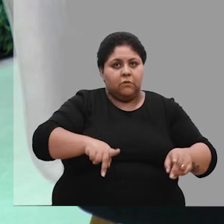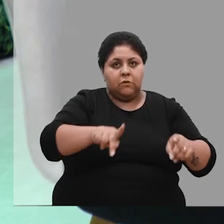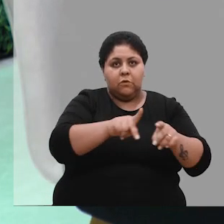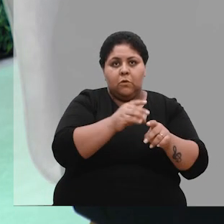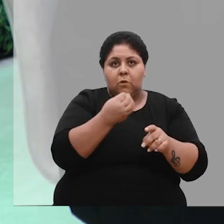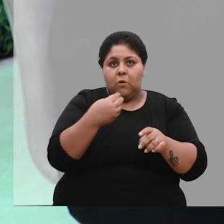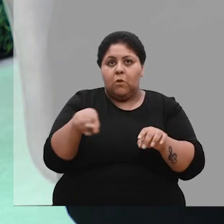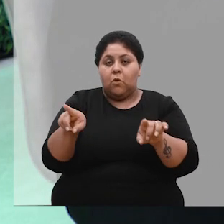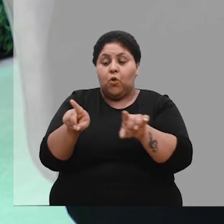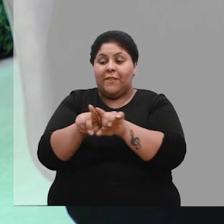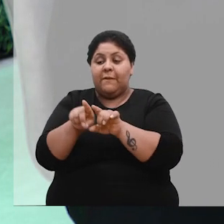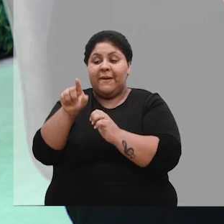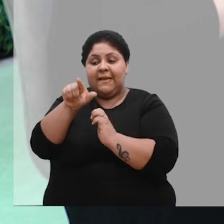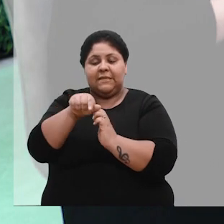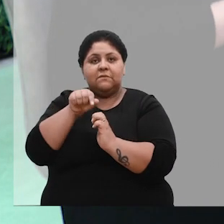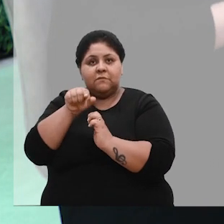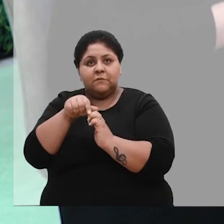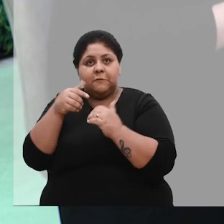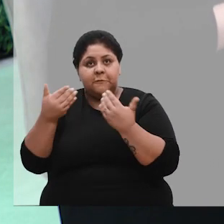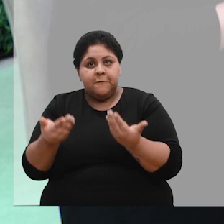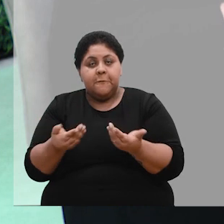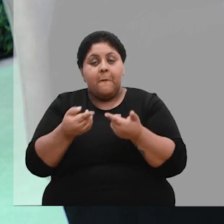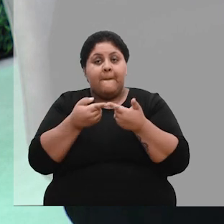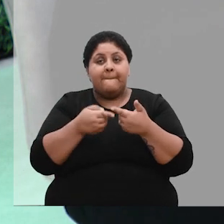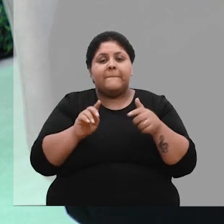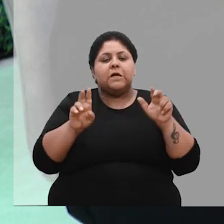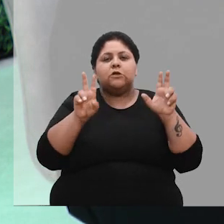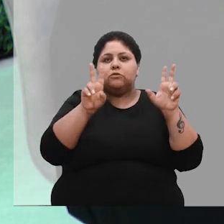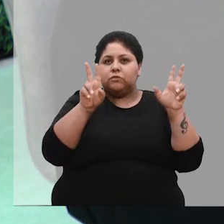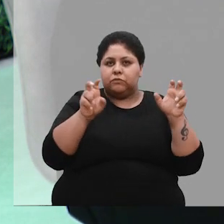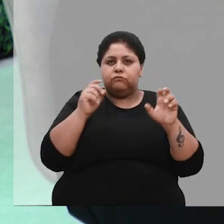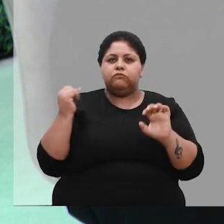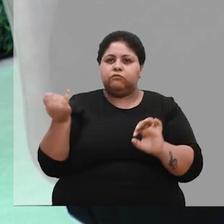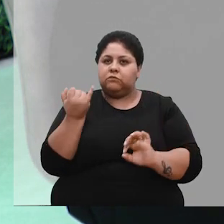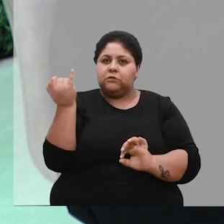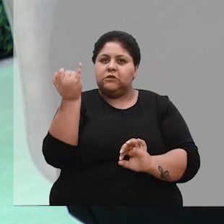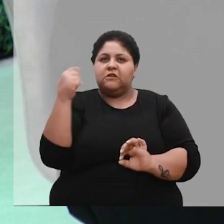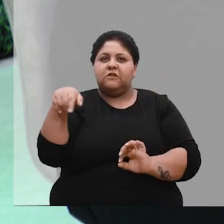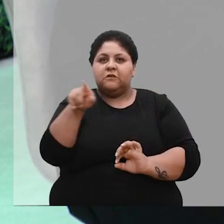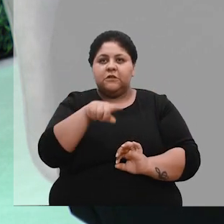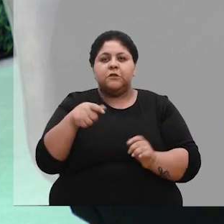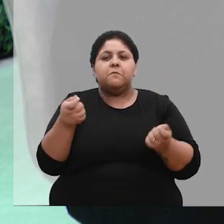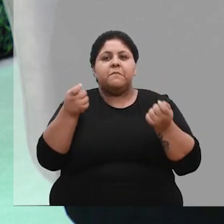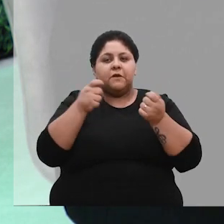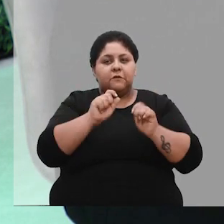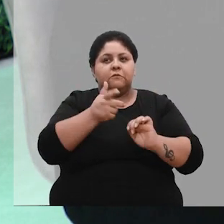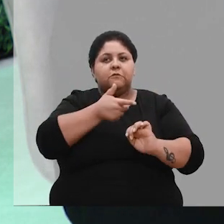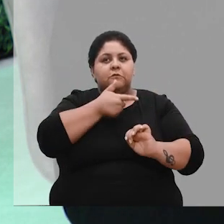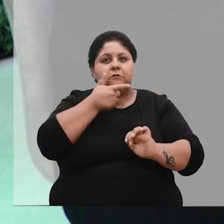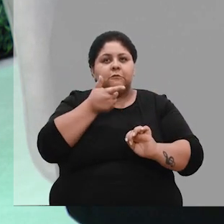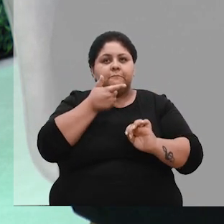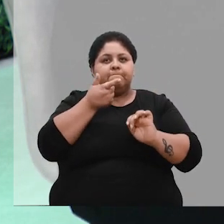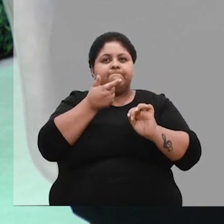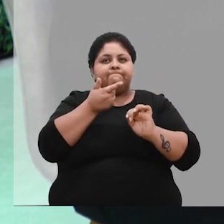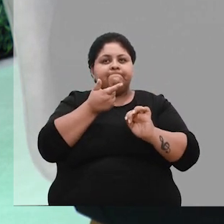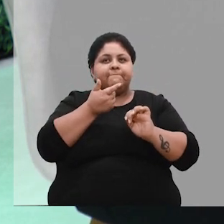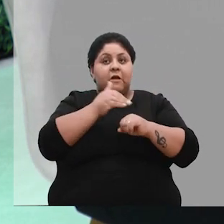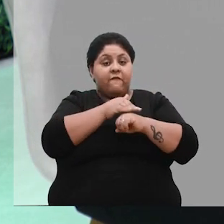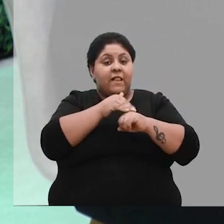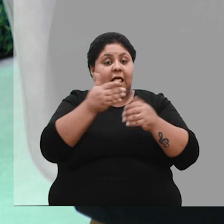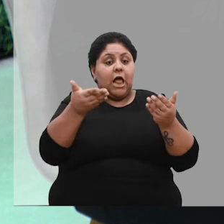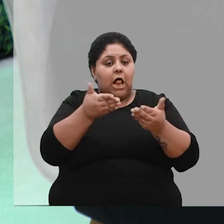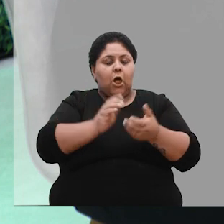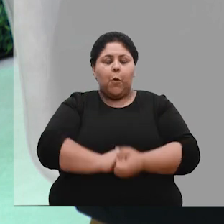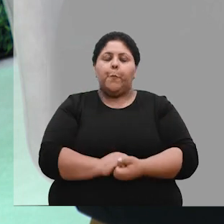seja na população ou também nas empresas. Porém, é um assunto bastante importante que a gente precisa colocar nessa roda